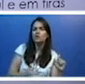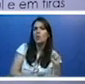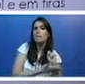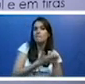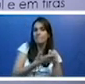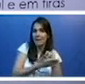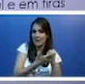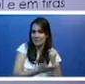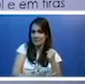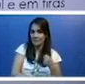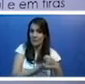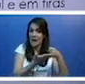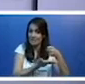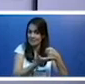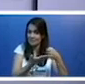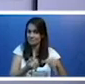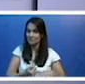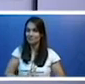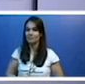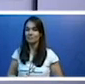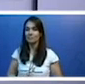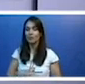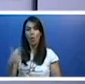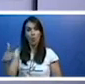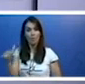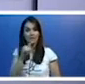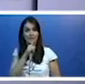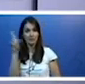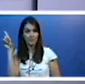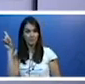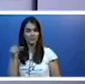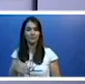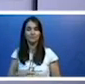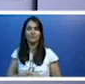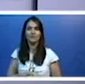vermelho, nesse outro exemplo aqui, ó, quando o papel é vermelho,